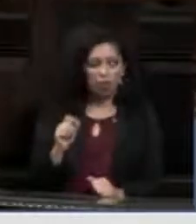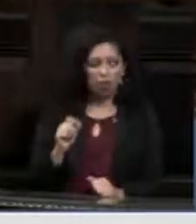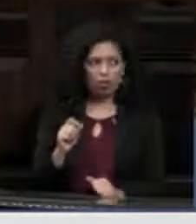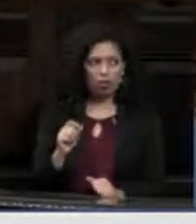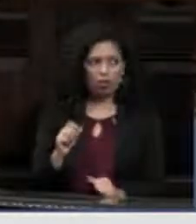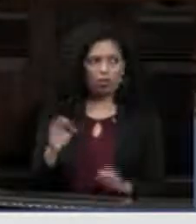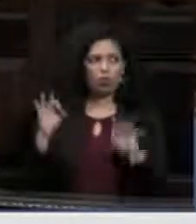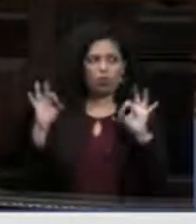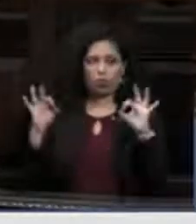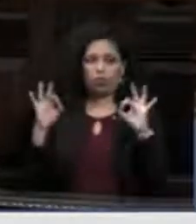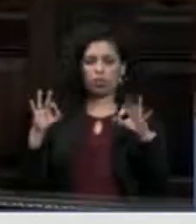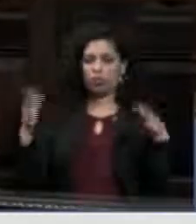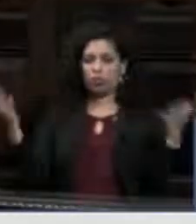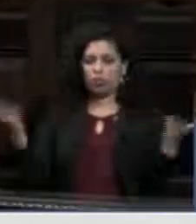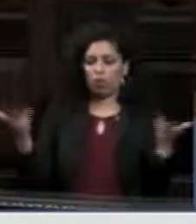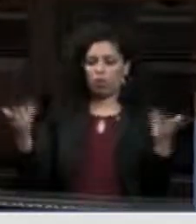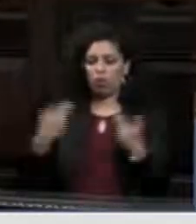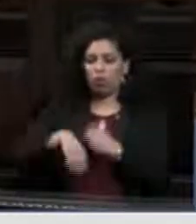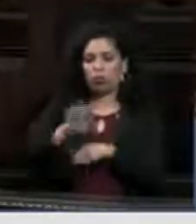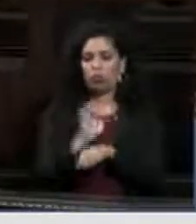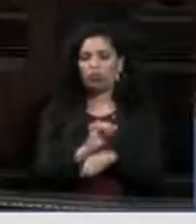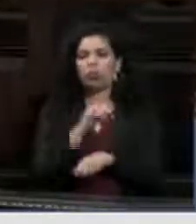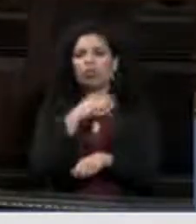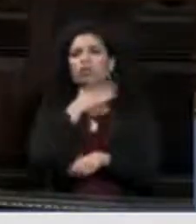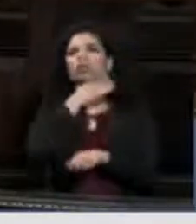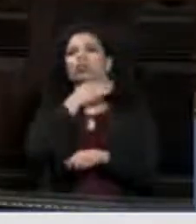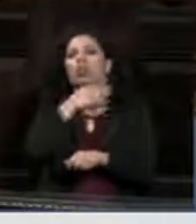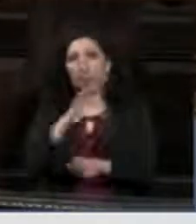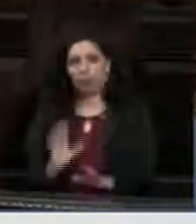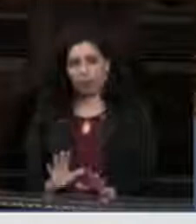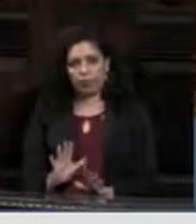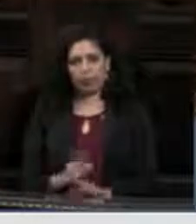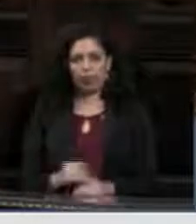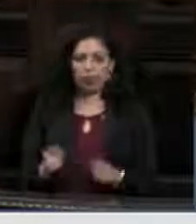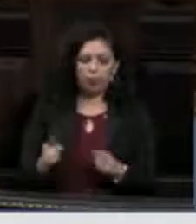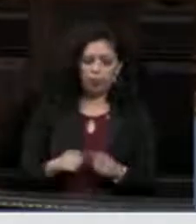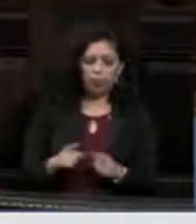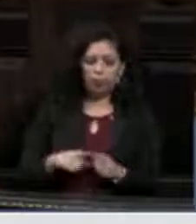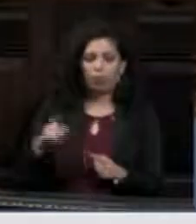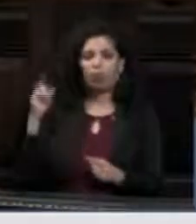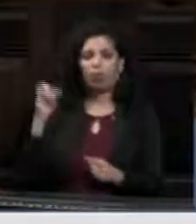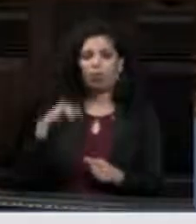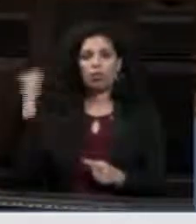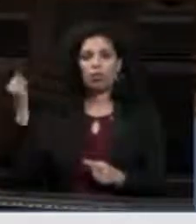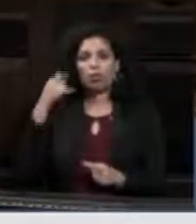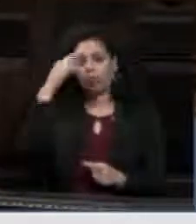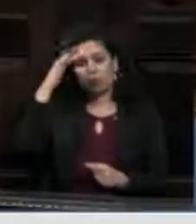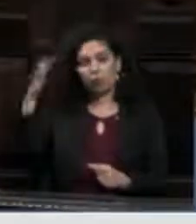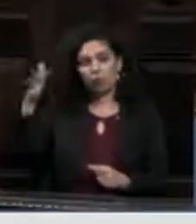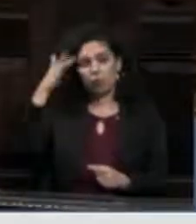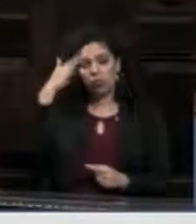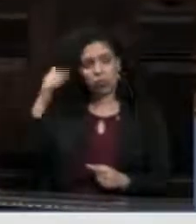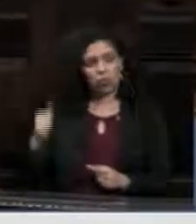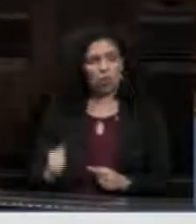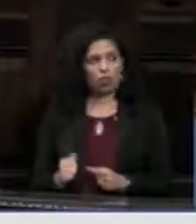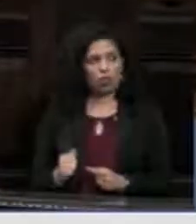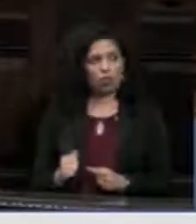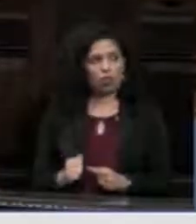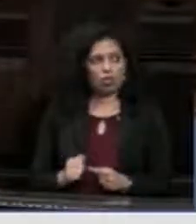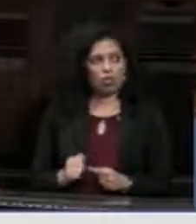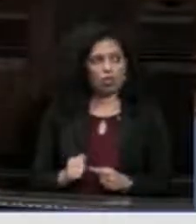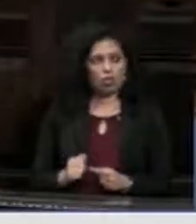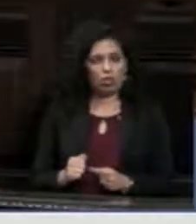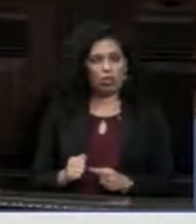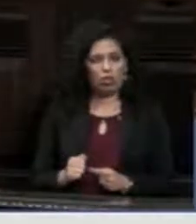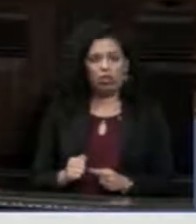nesse momento de crise. Em primeiro lugar, é importante distinguir o que é o salário dos